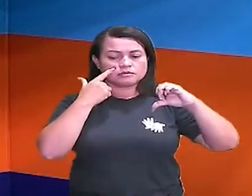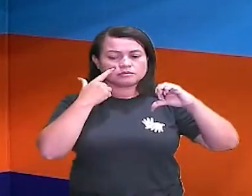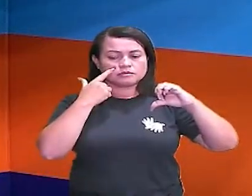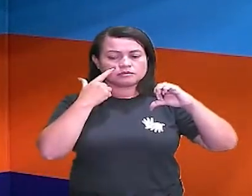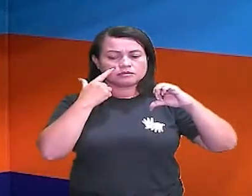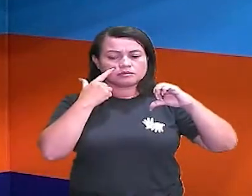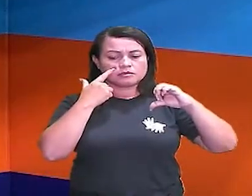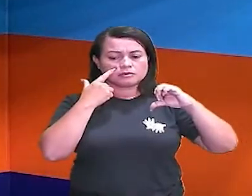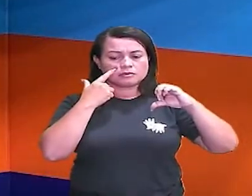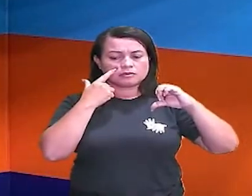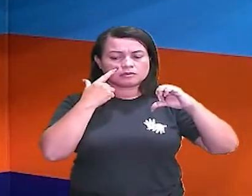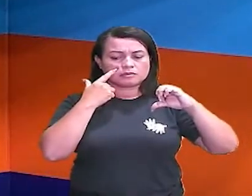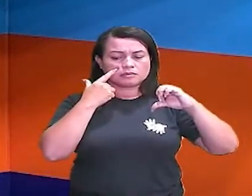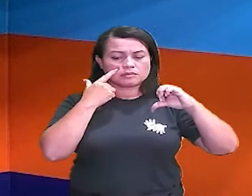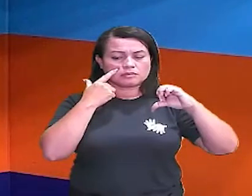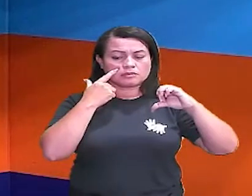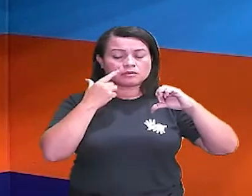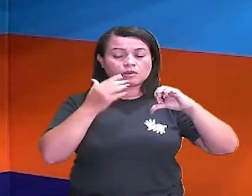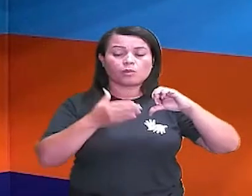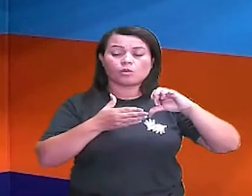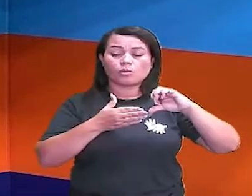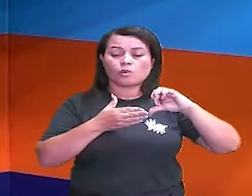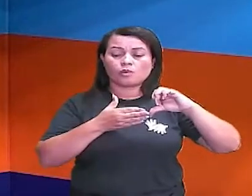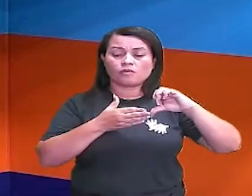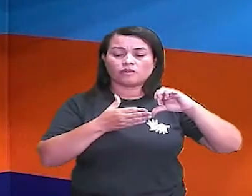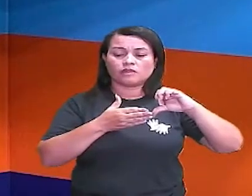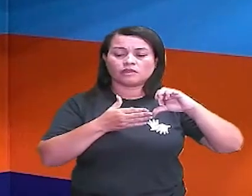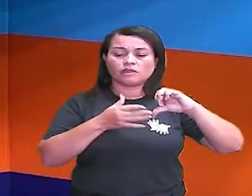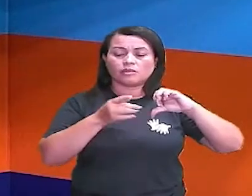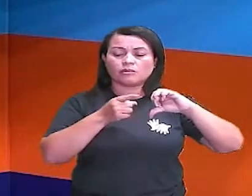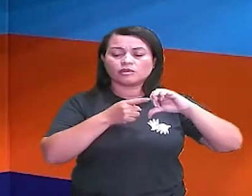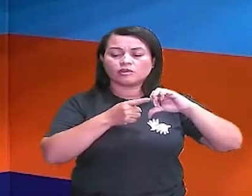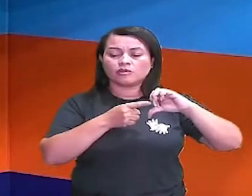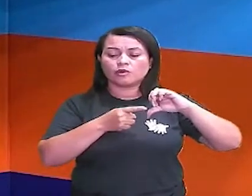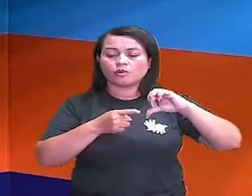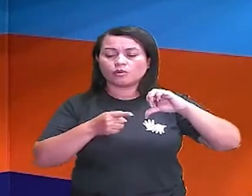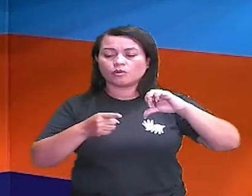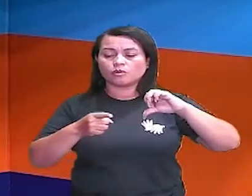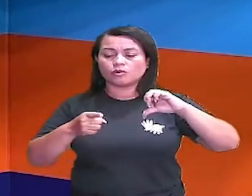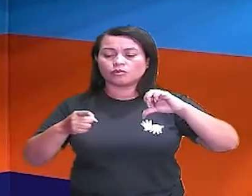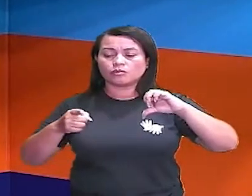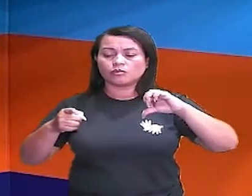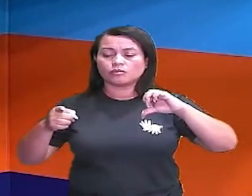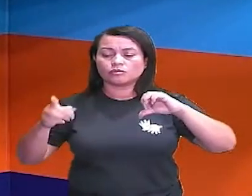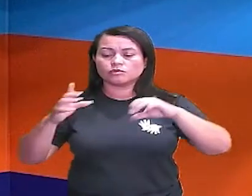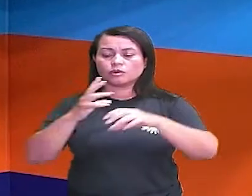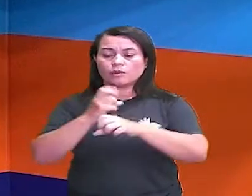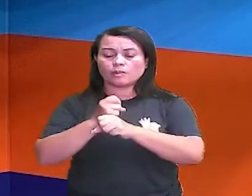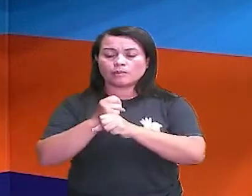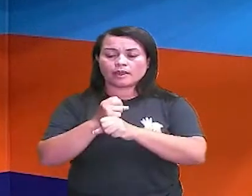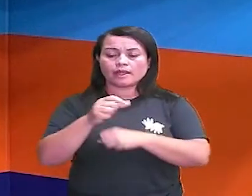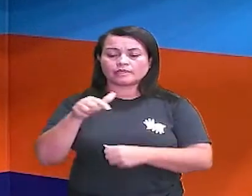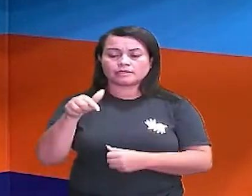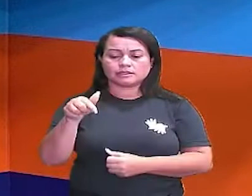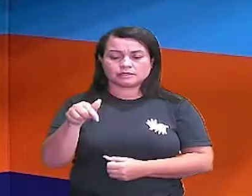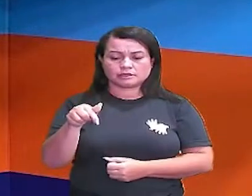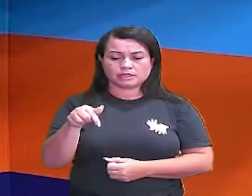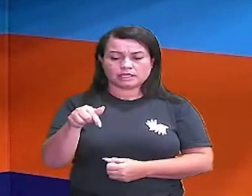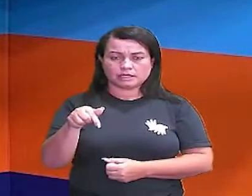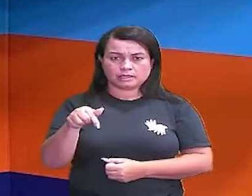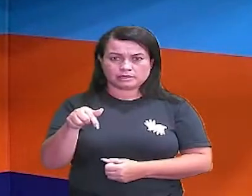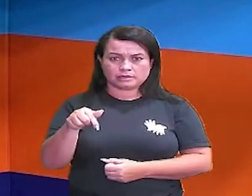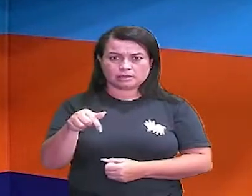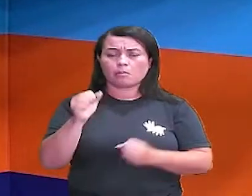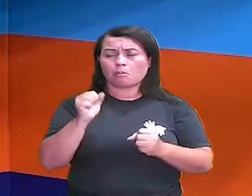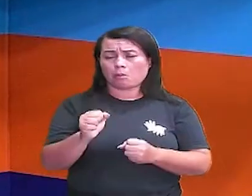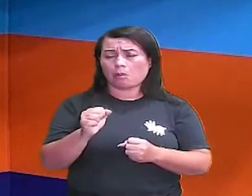marcar aqui o 9 e depois vou somar 7, tá? Vou passando,